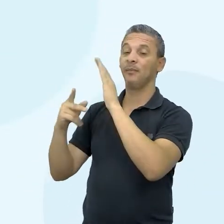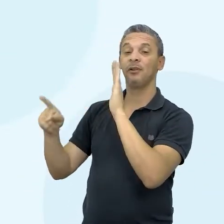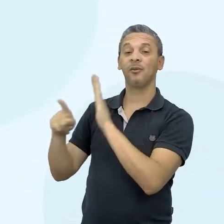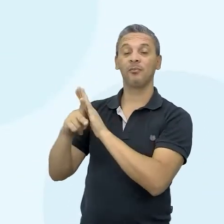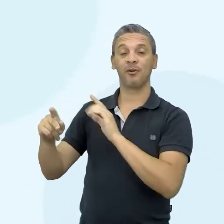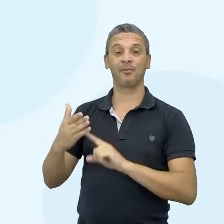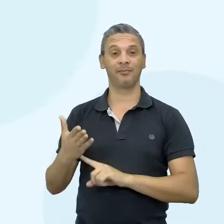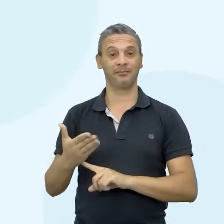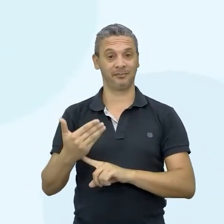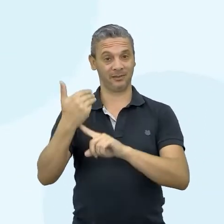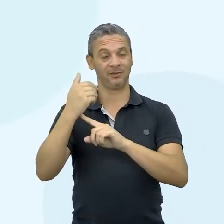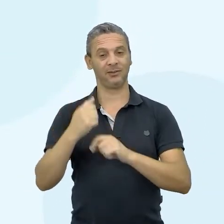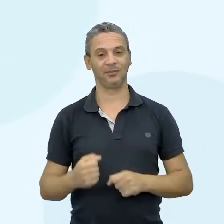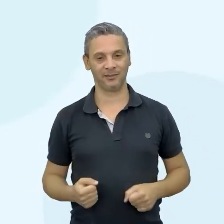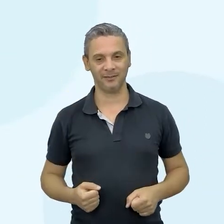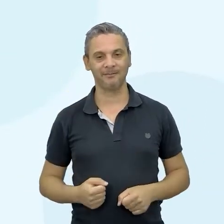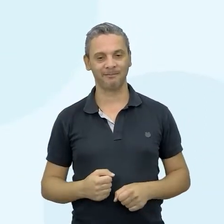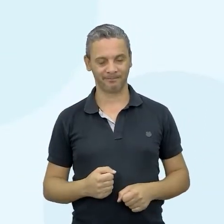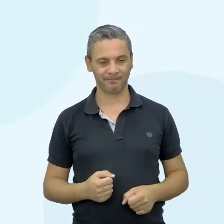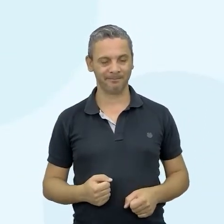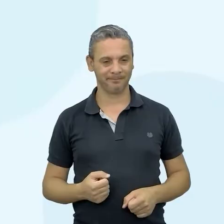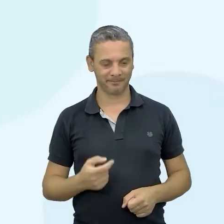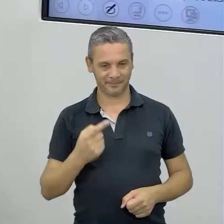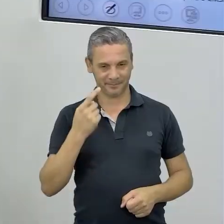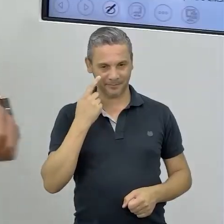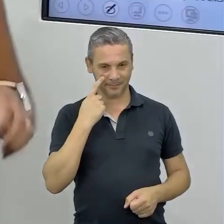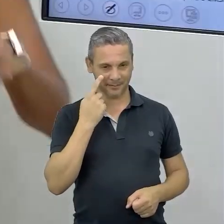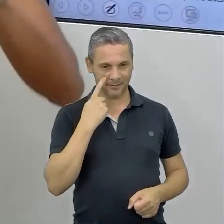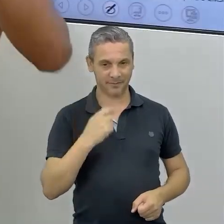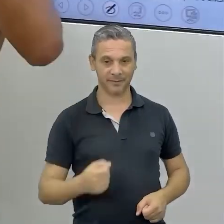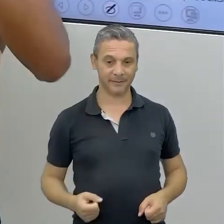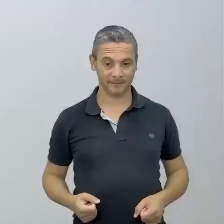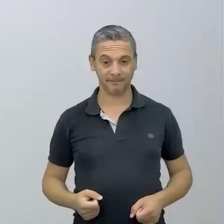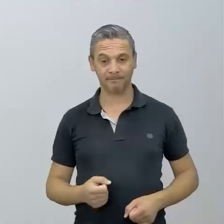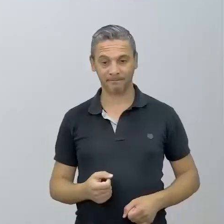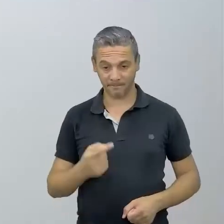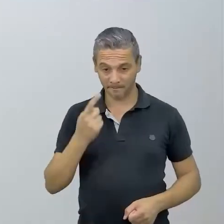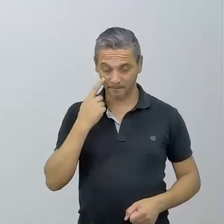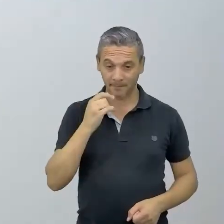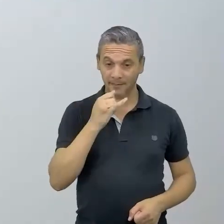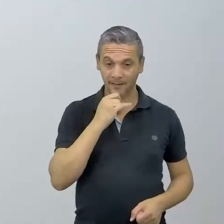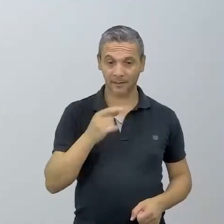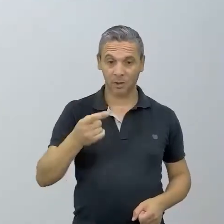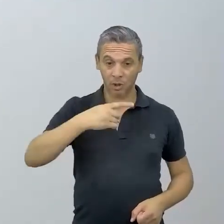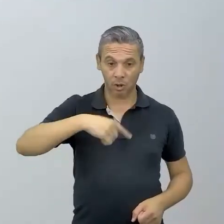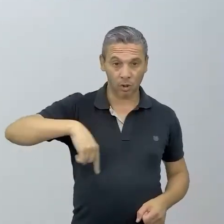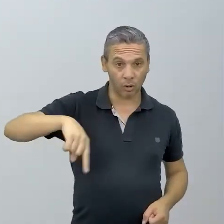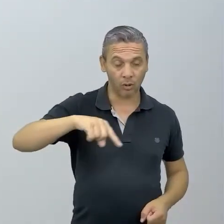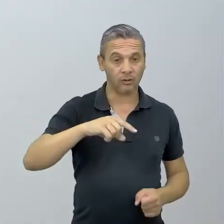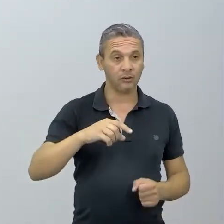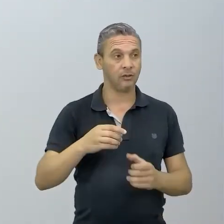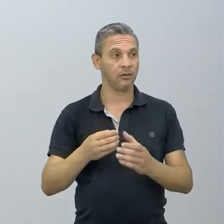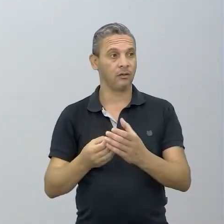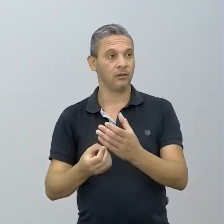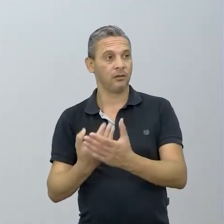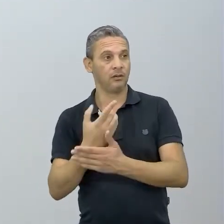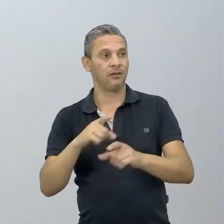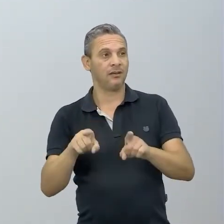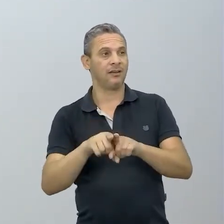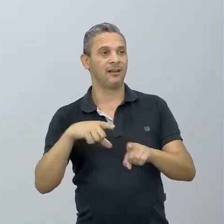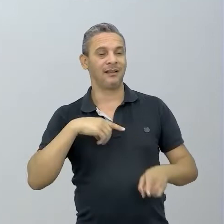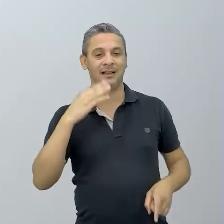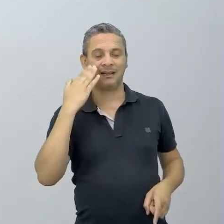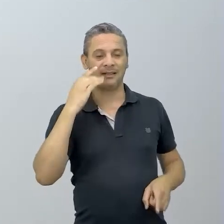tecnológico. Repare aqui para mim, ó, vou pedir para o meu diretor colocar a câmera aqui em mim. Repare que para a gente produzir tecnologia, a